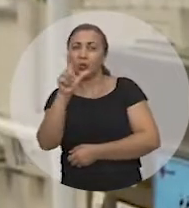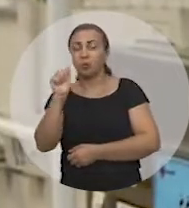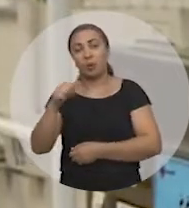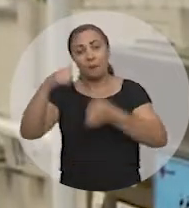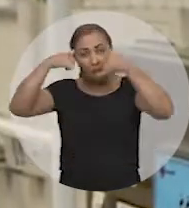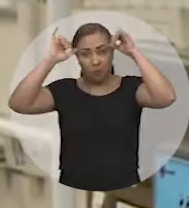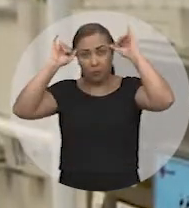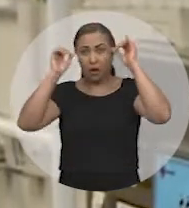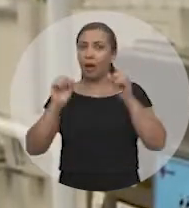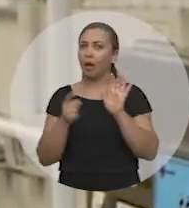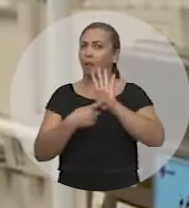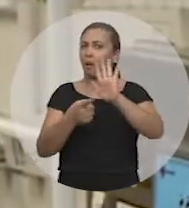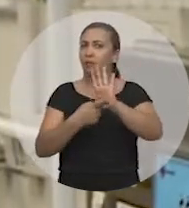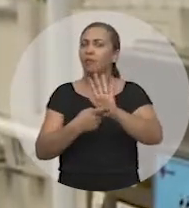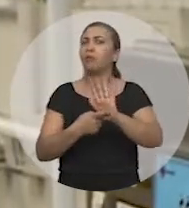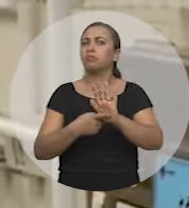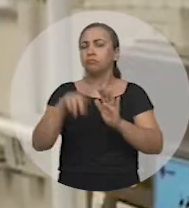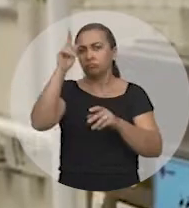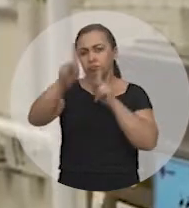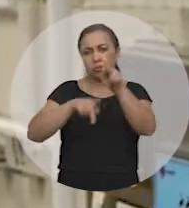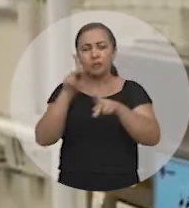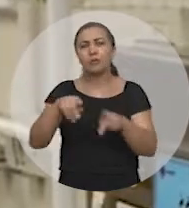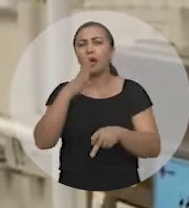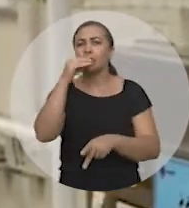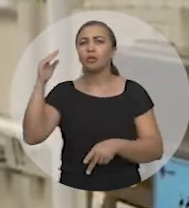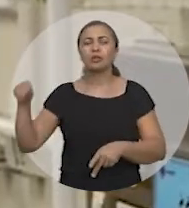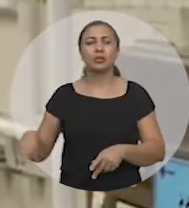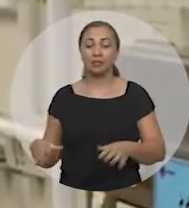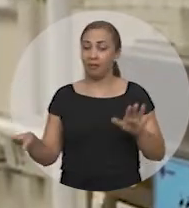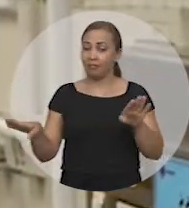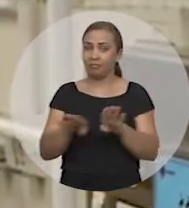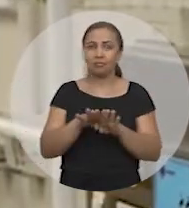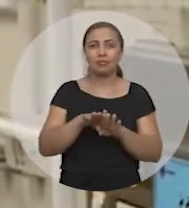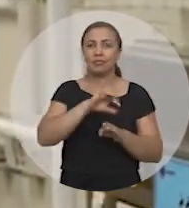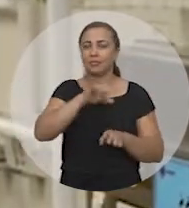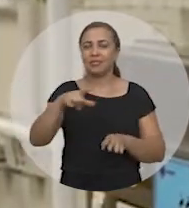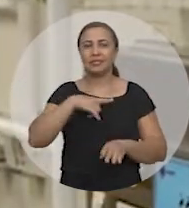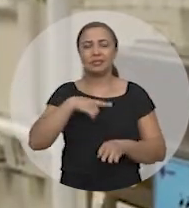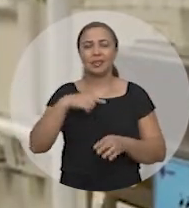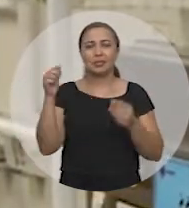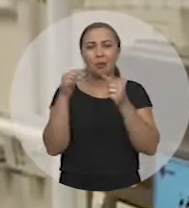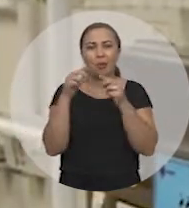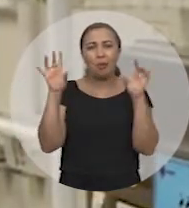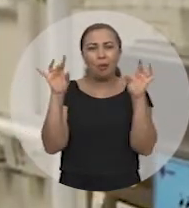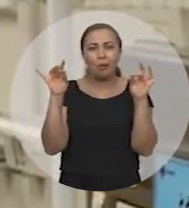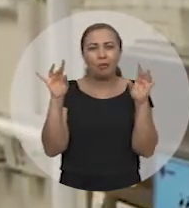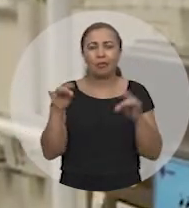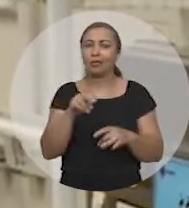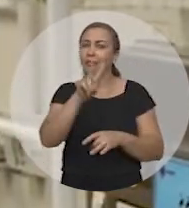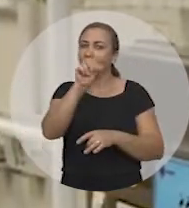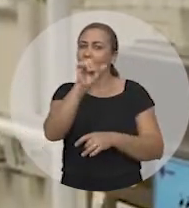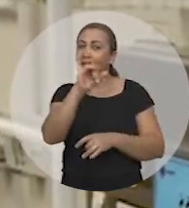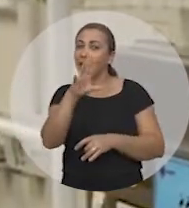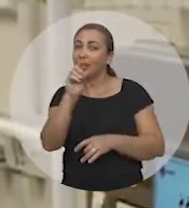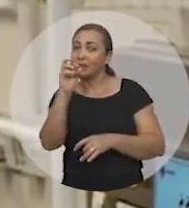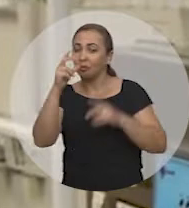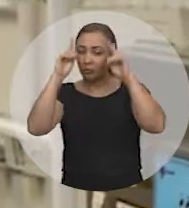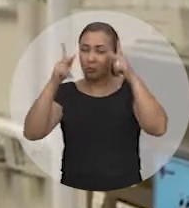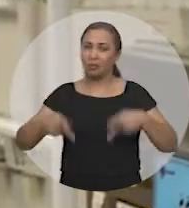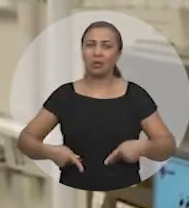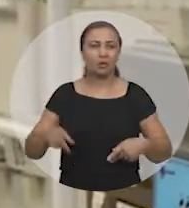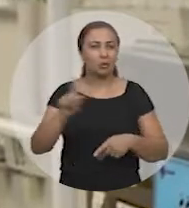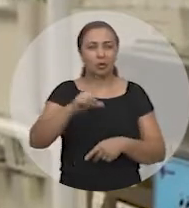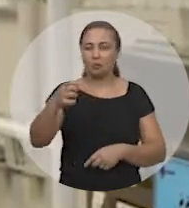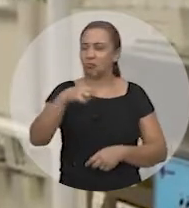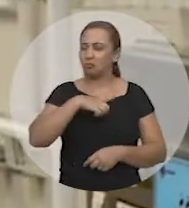e provou para a população de que esse adolescente ele não mais é mesmo um segundo contato com a varíola dessa vez com a